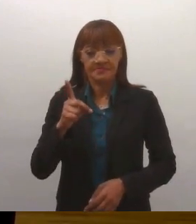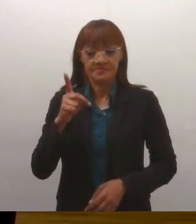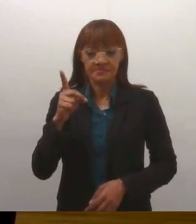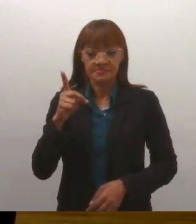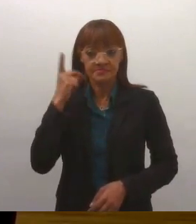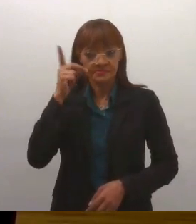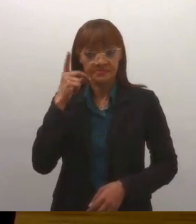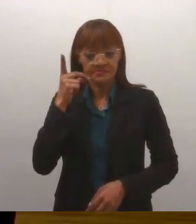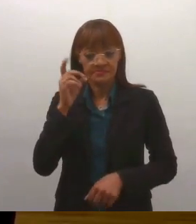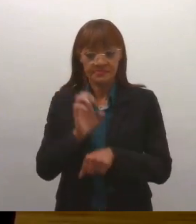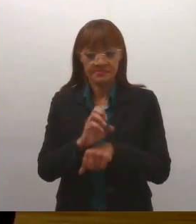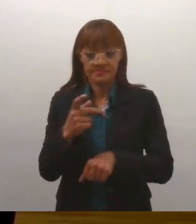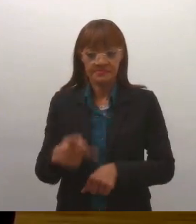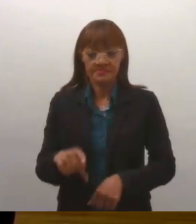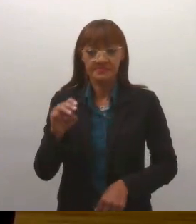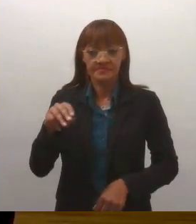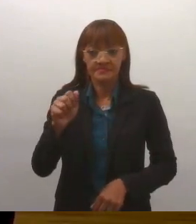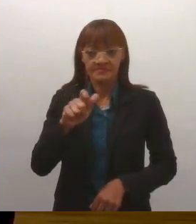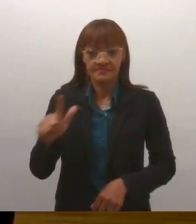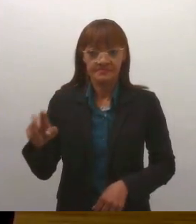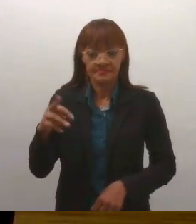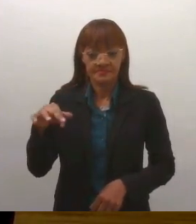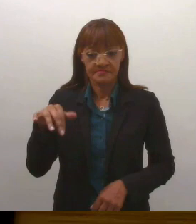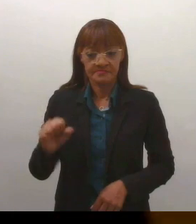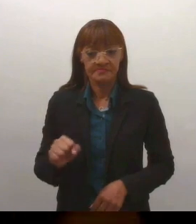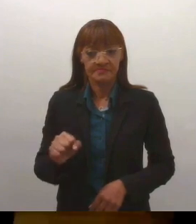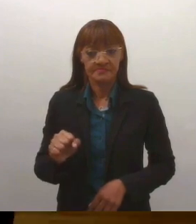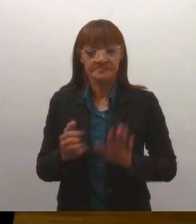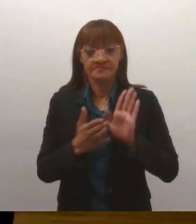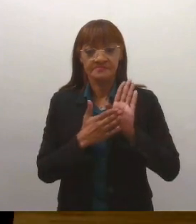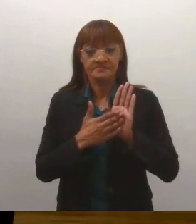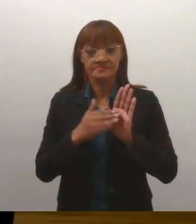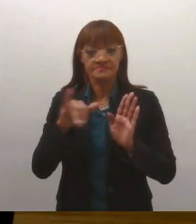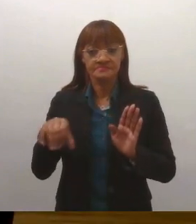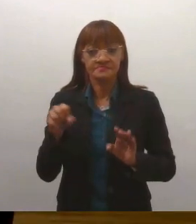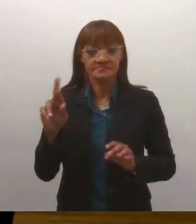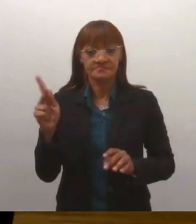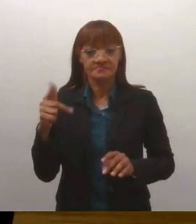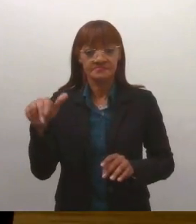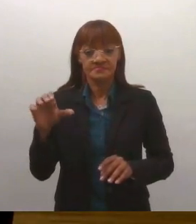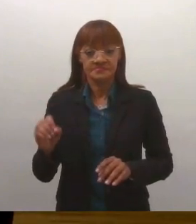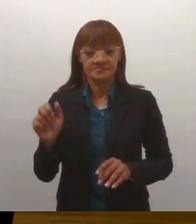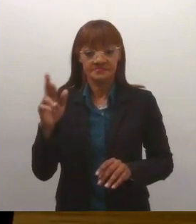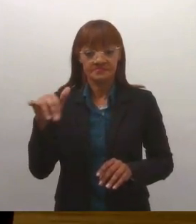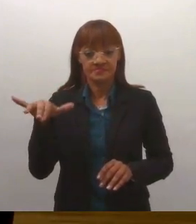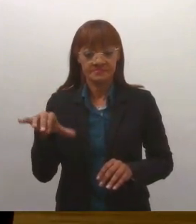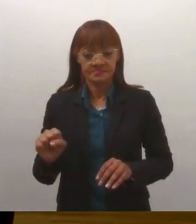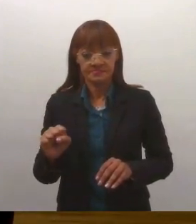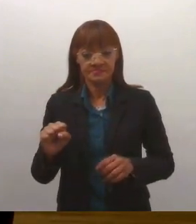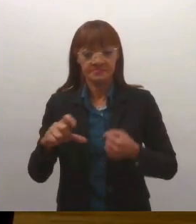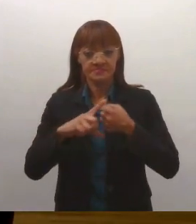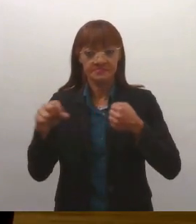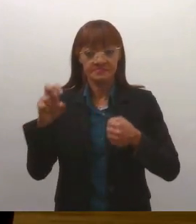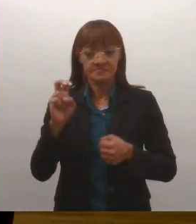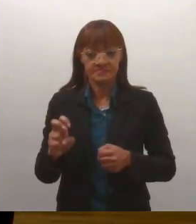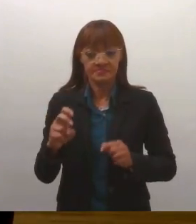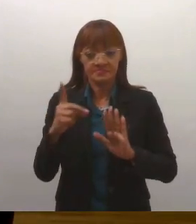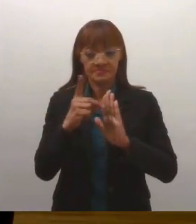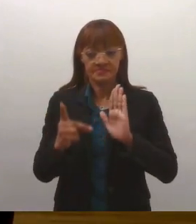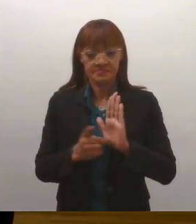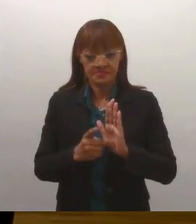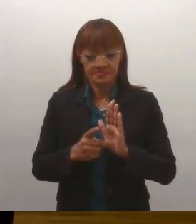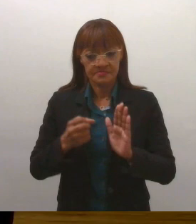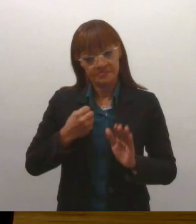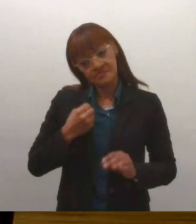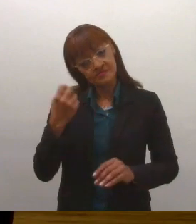Jorginho Araújo. Nos termos do artigo 5º, do Decreto Legislativo número 2, de